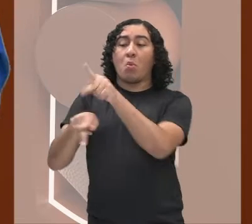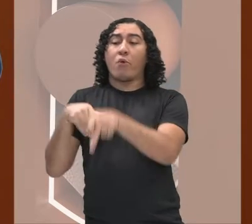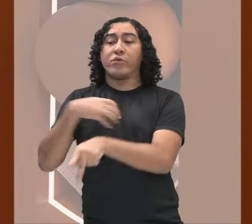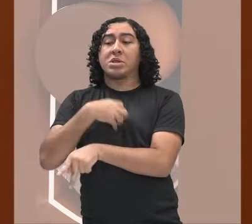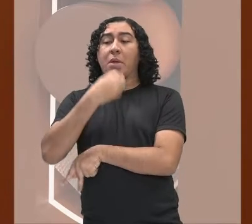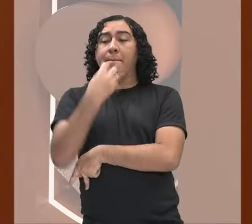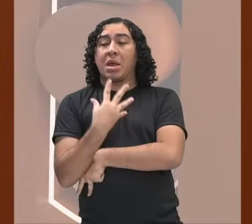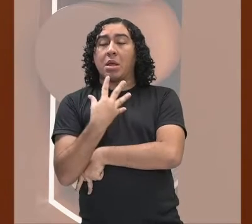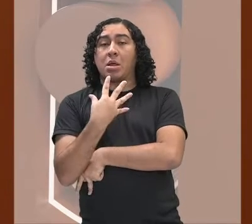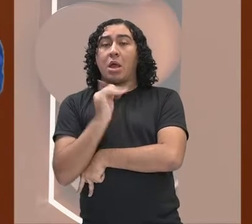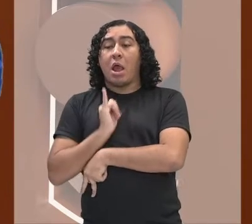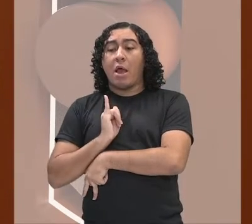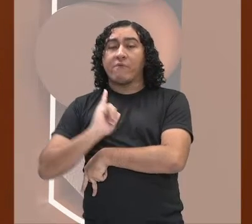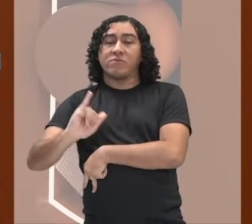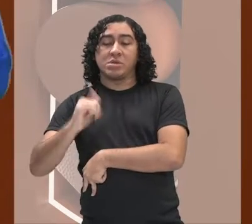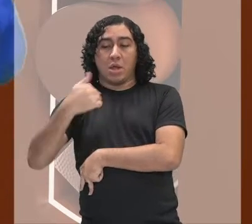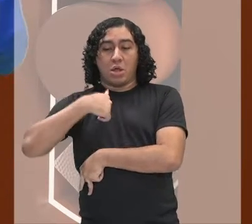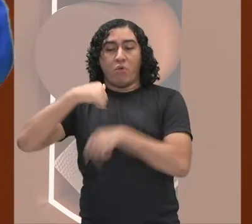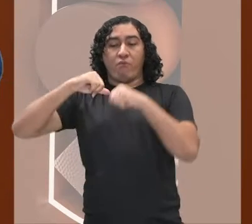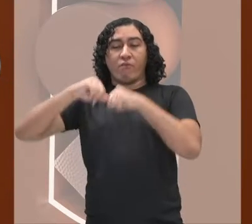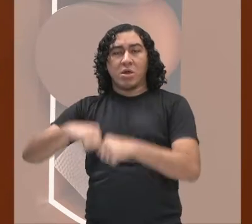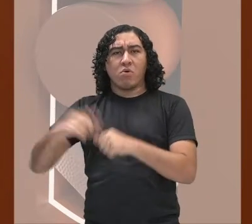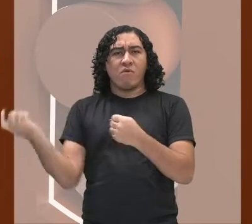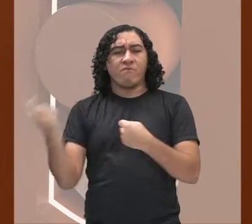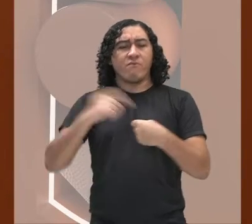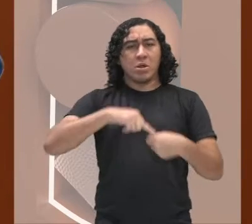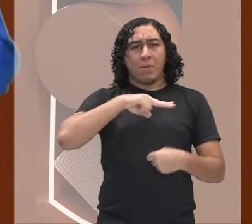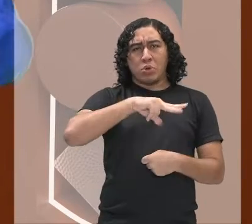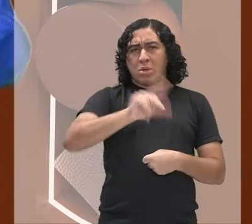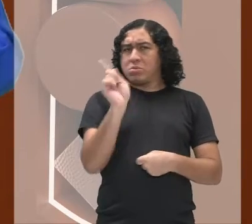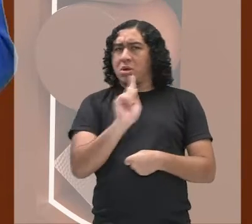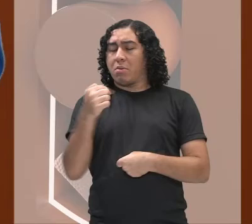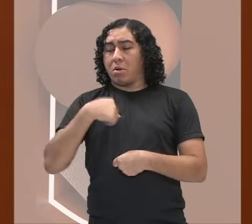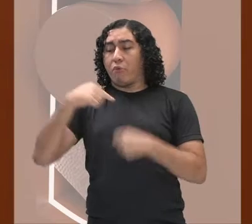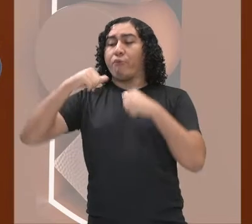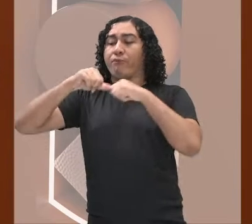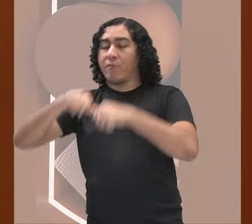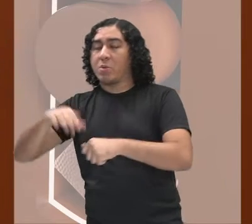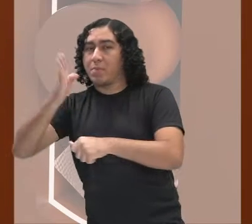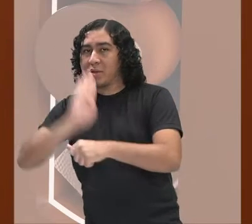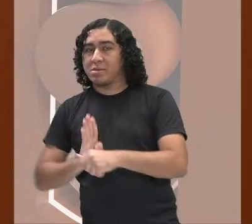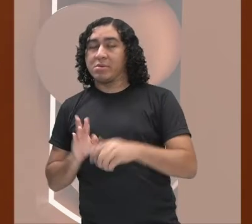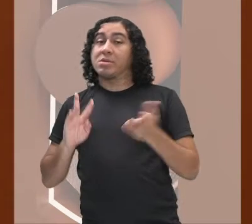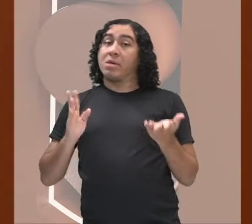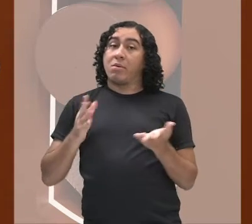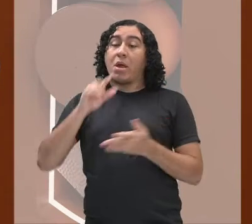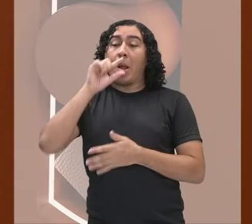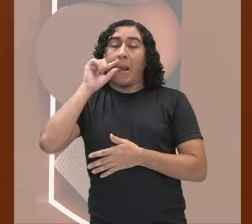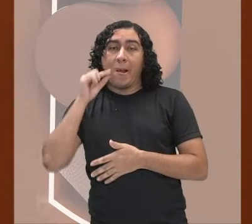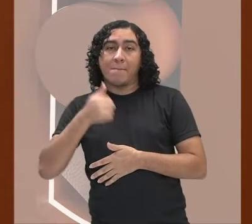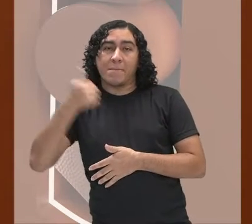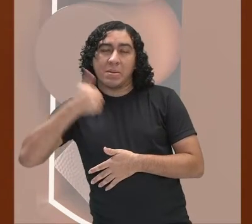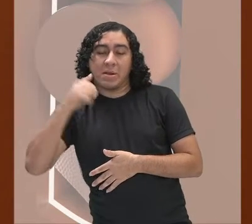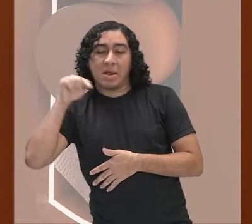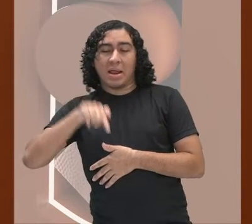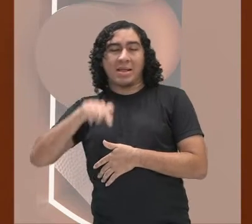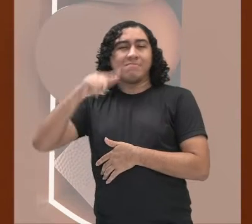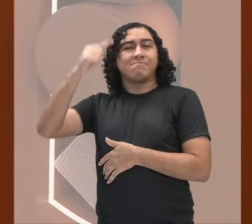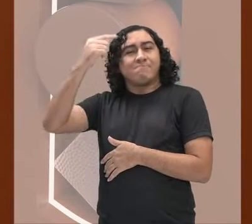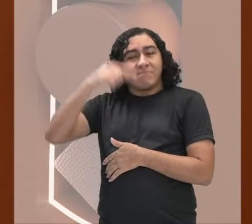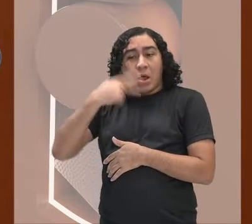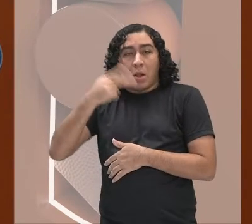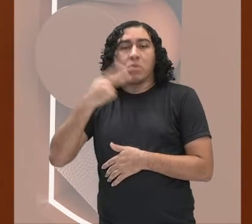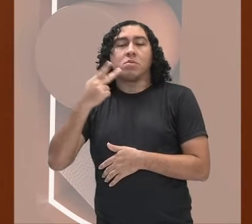que fico. Eu não vou para Portugal, vou ficar no Brasil. Então, foi mais uma forma de dizer não a